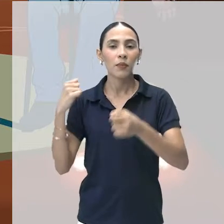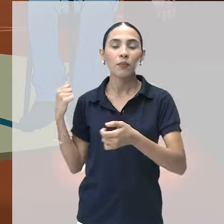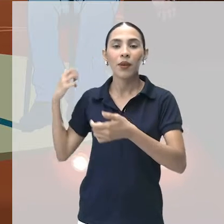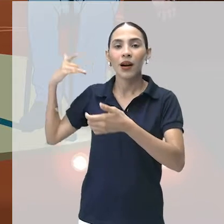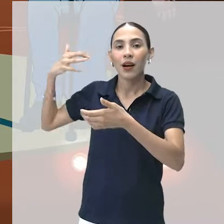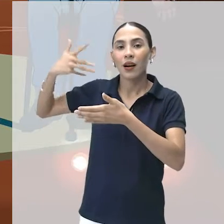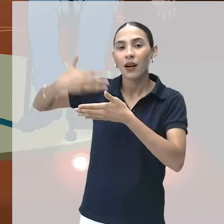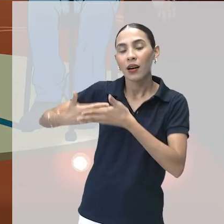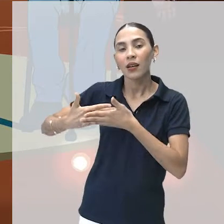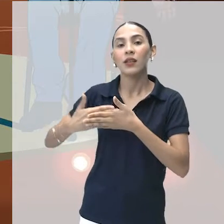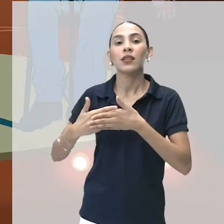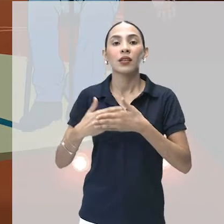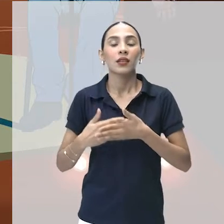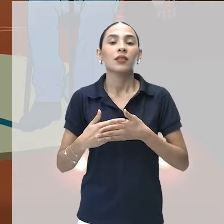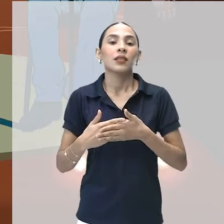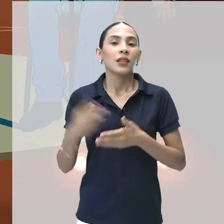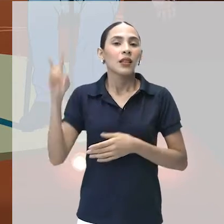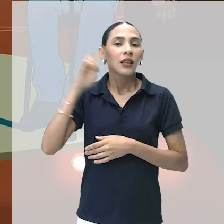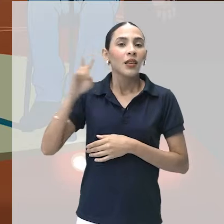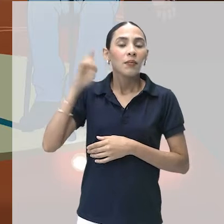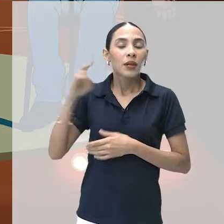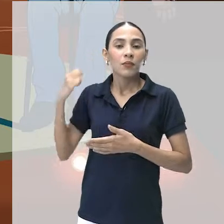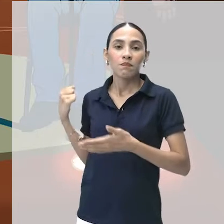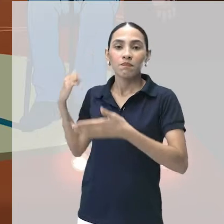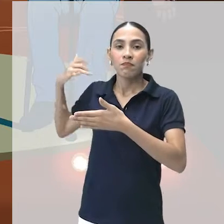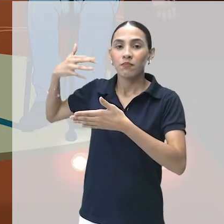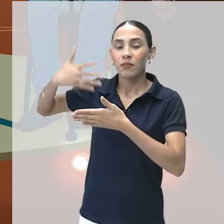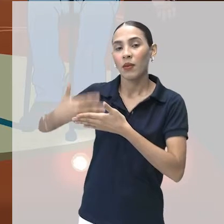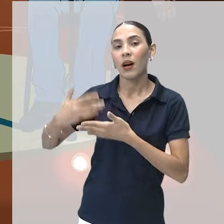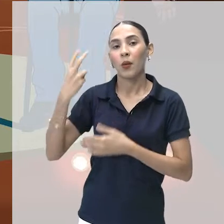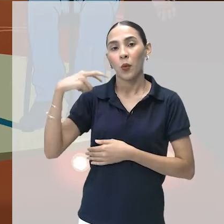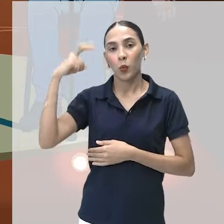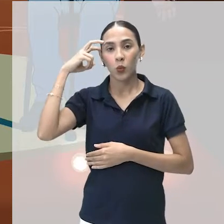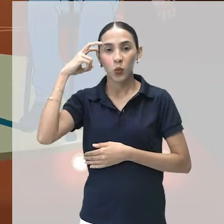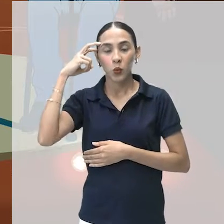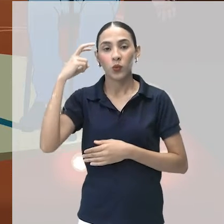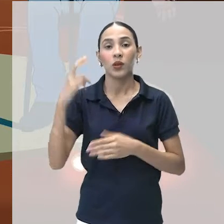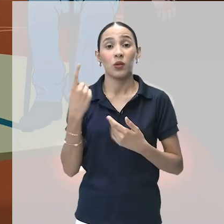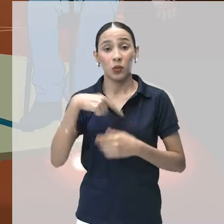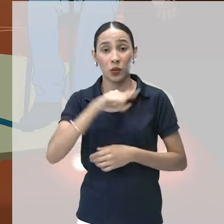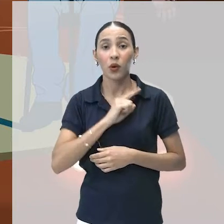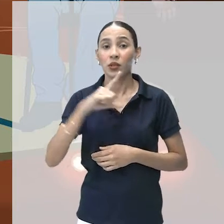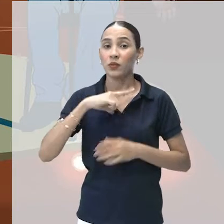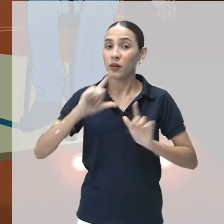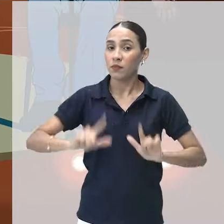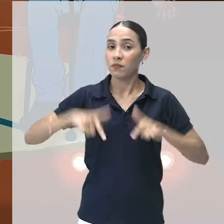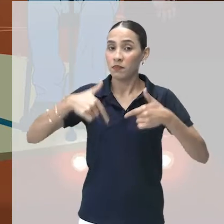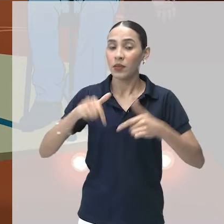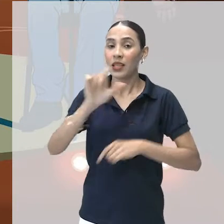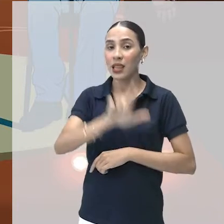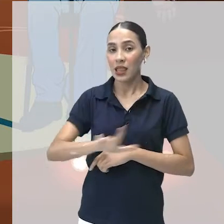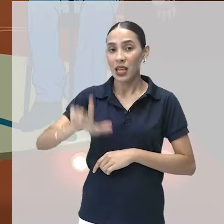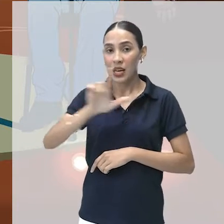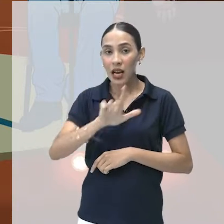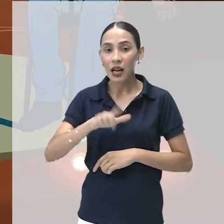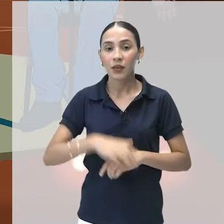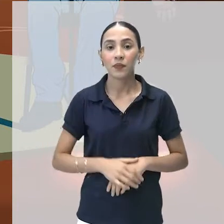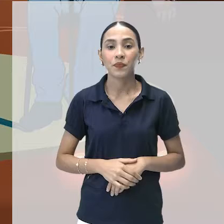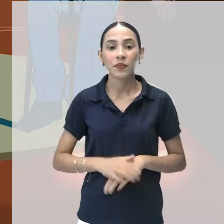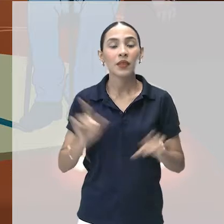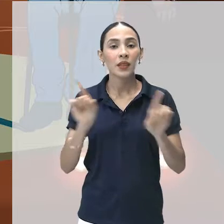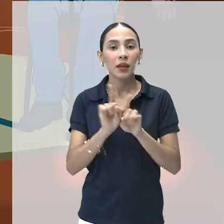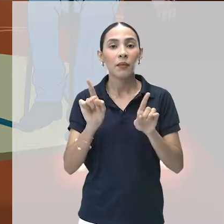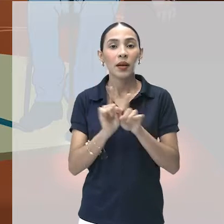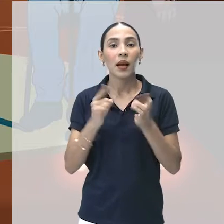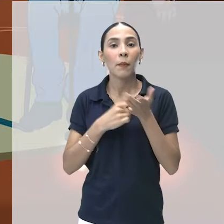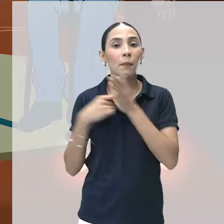como se fosse resgatando a nossa cultura. Nós tivemos um movimento literário, né, que